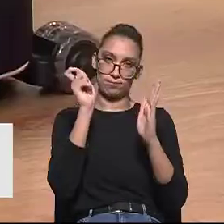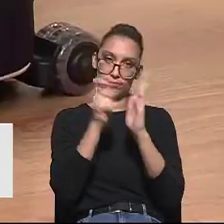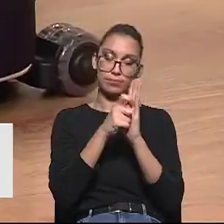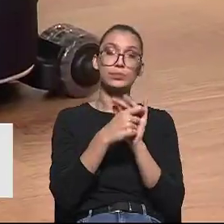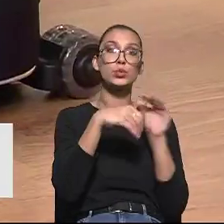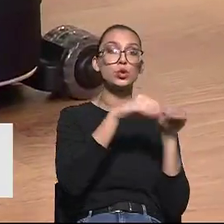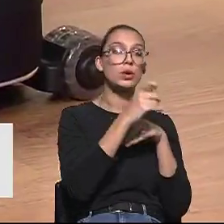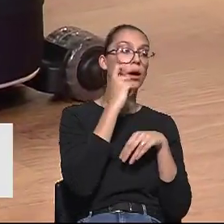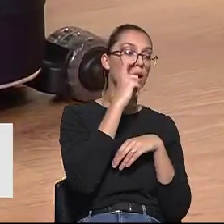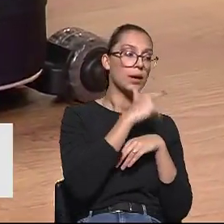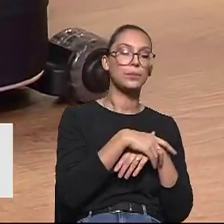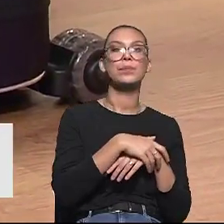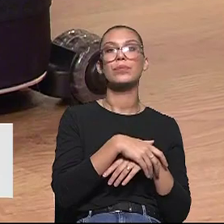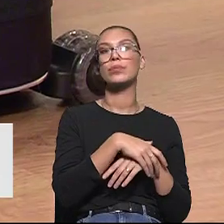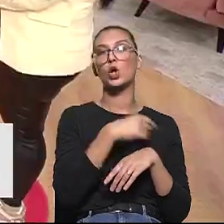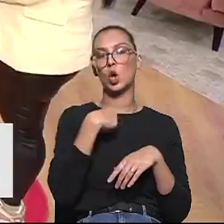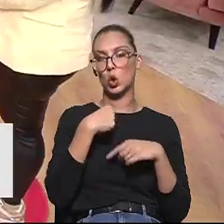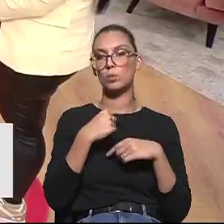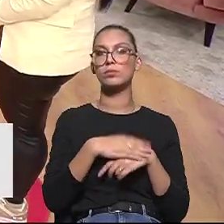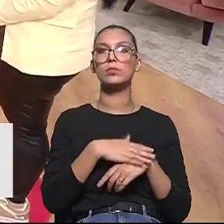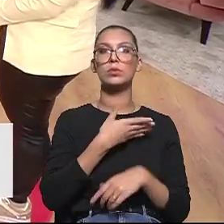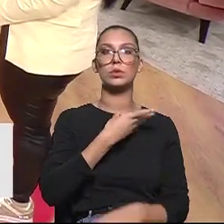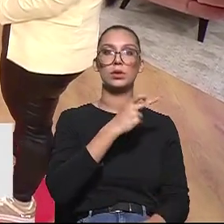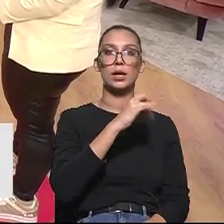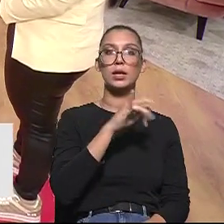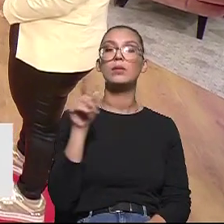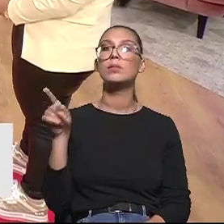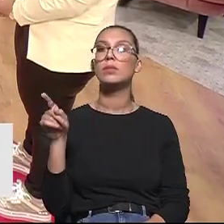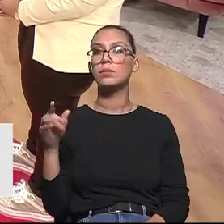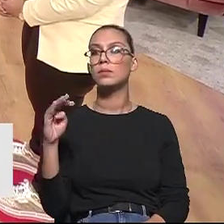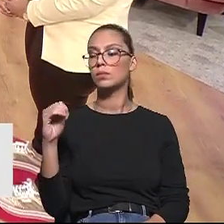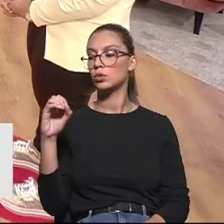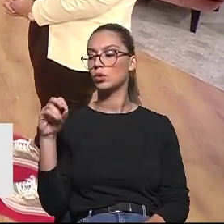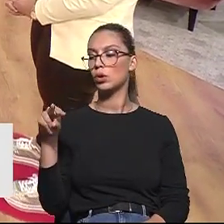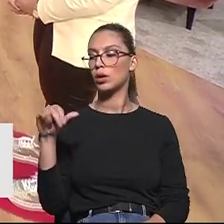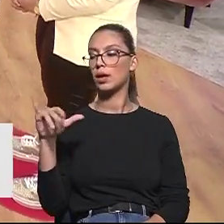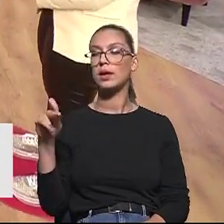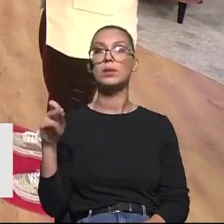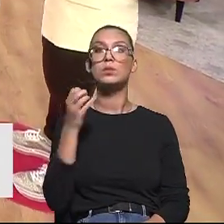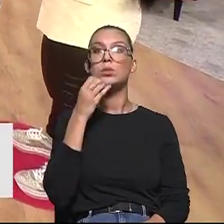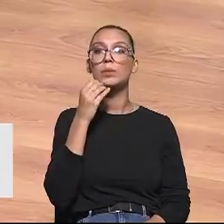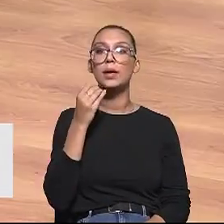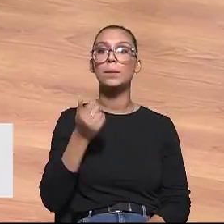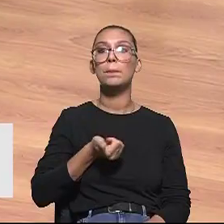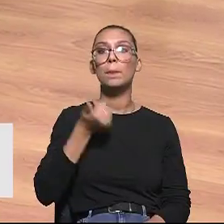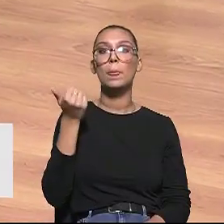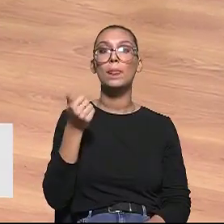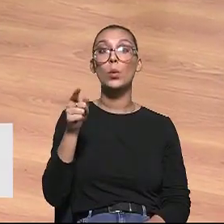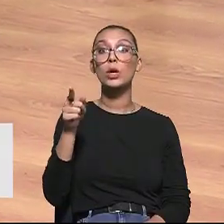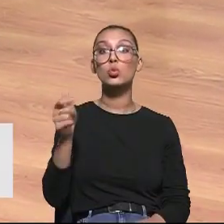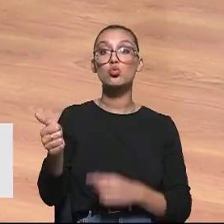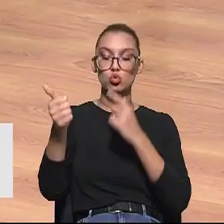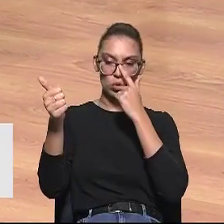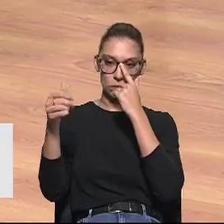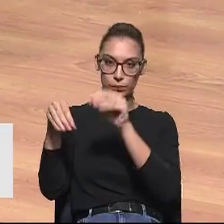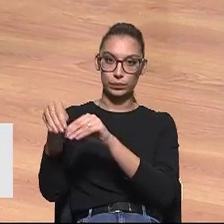jogar da equipa A? Muito bem. O Dani e a Sónia, é isso? Sónia é melhor. É eu que vai jogar. Ah,